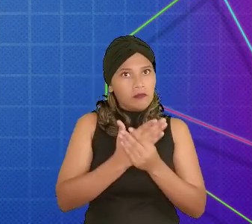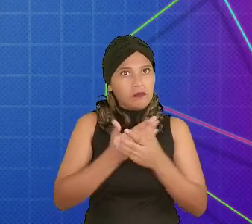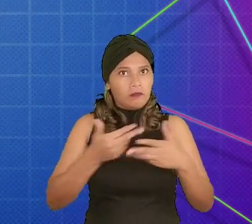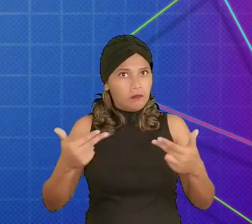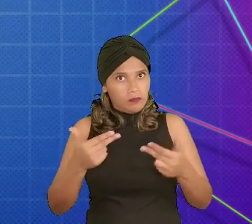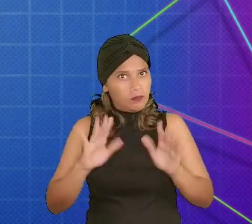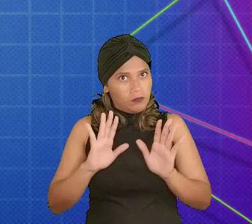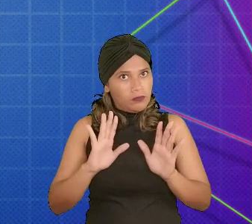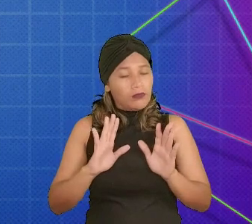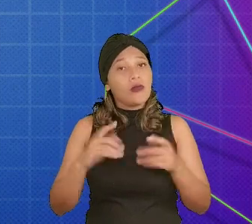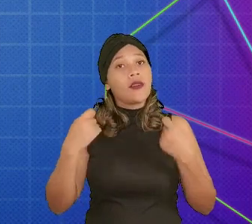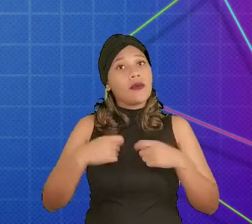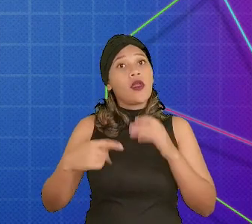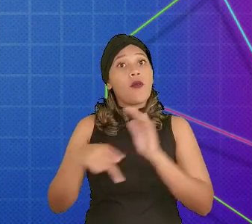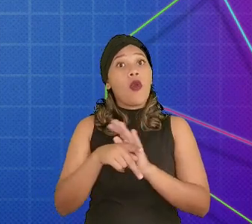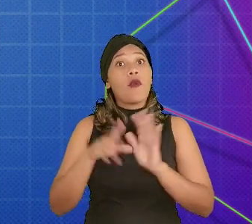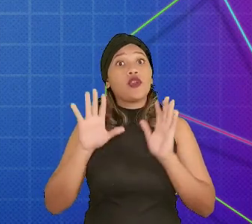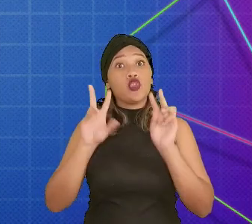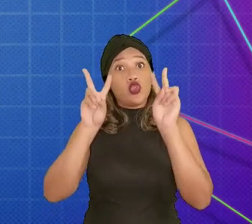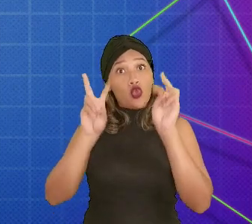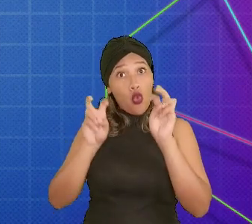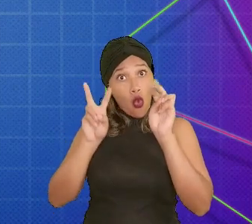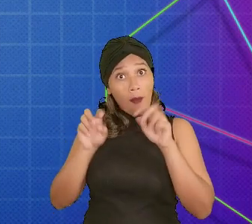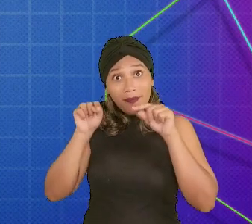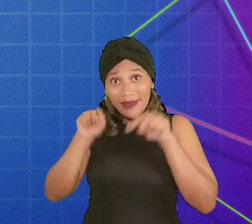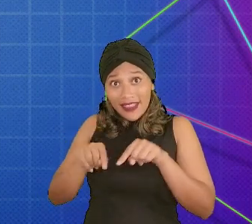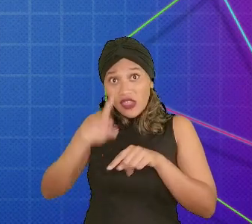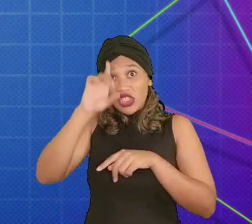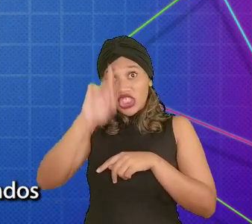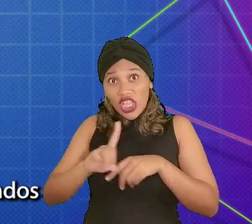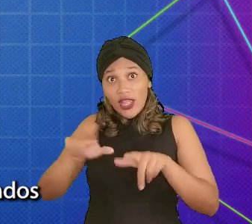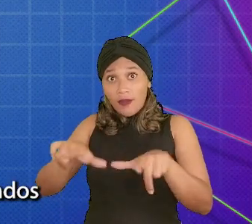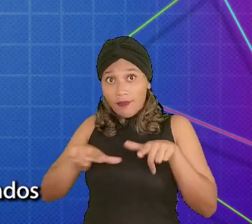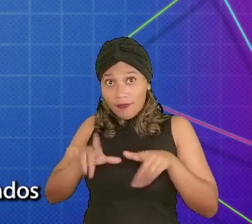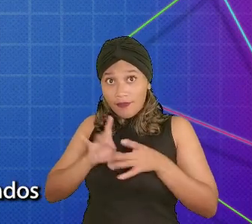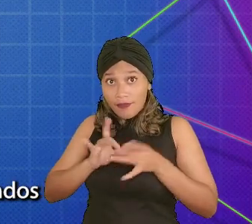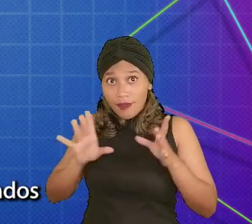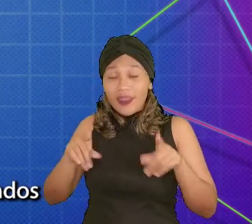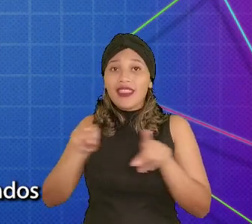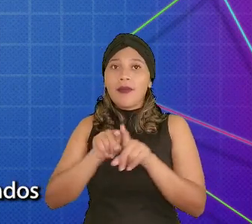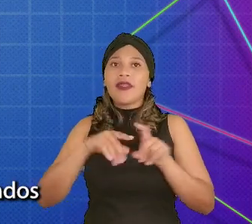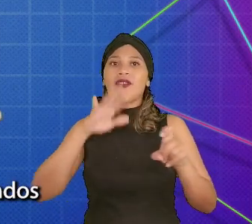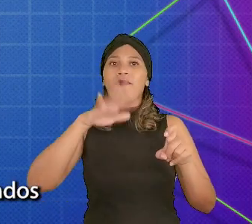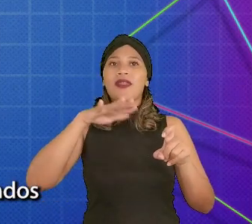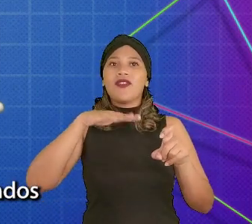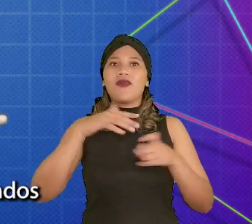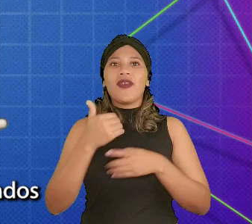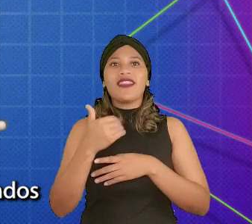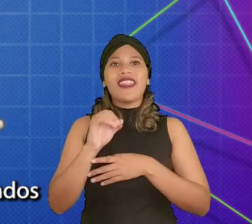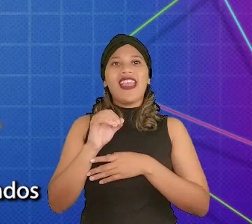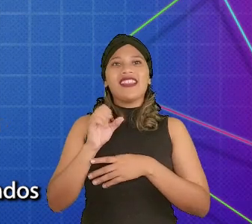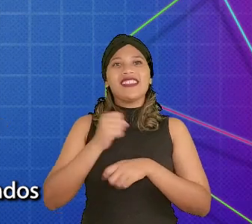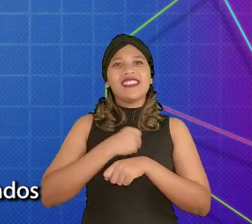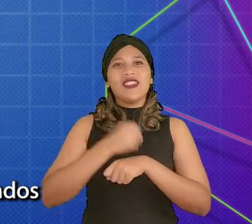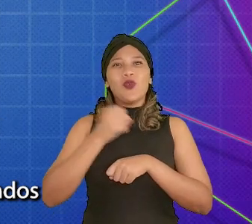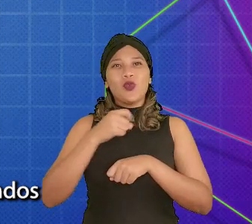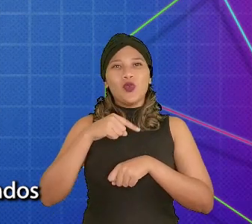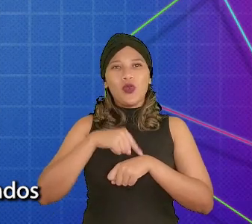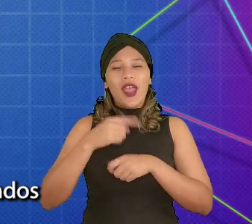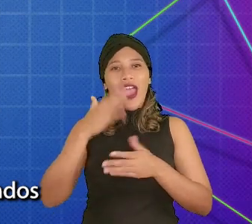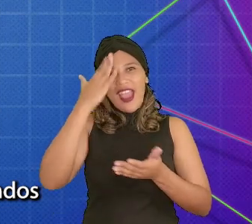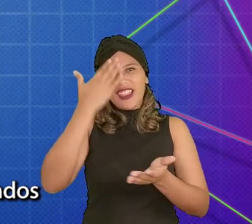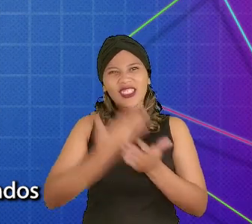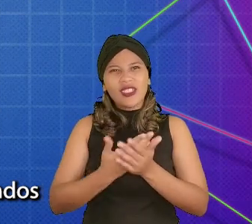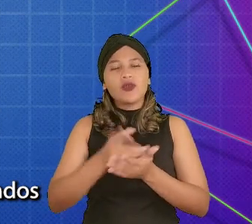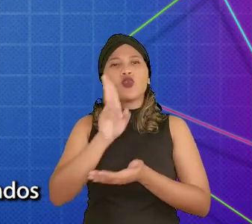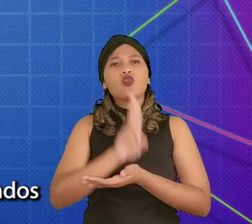possíveis implicações legais em relação aos direitos autorais. Também existe o mito dos 10 segundos, onde se